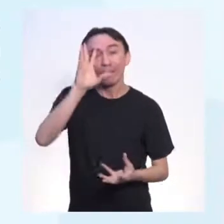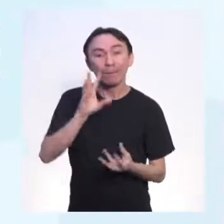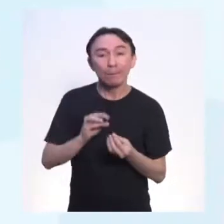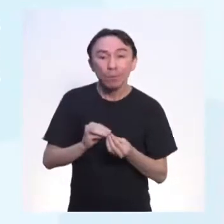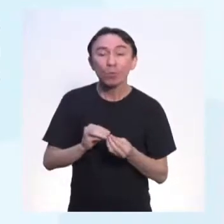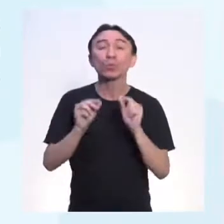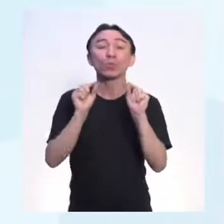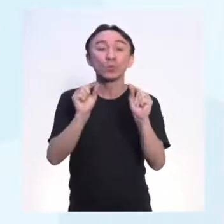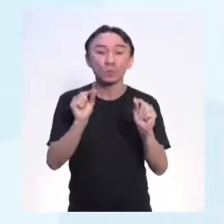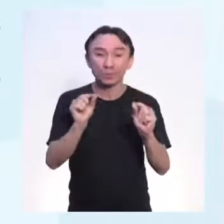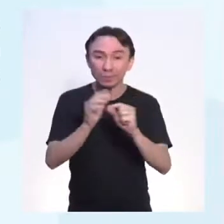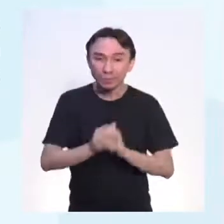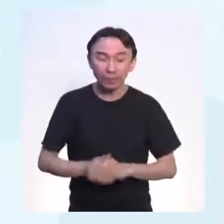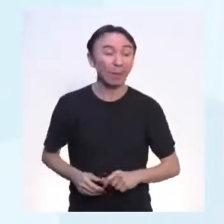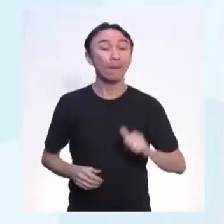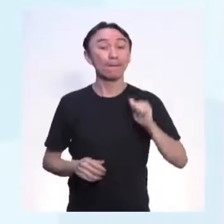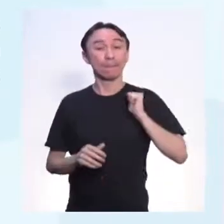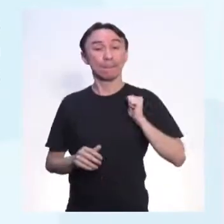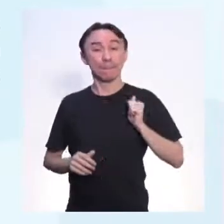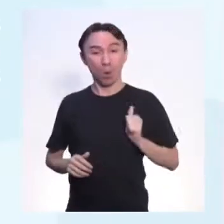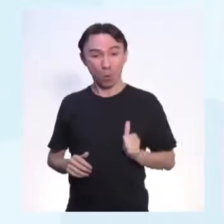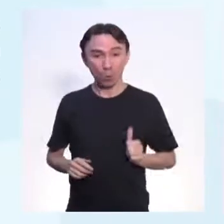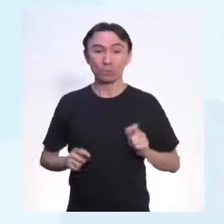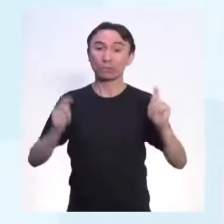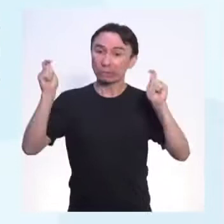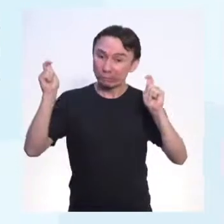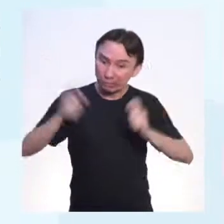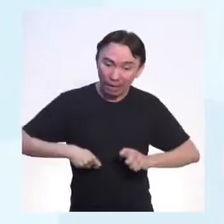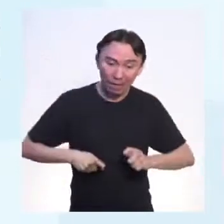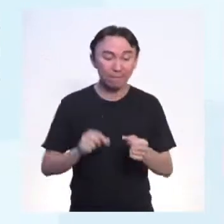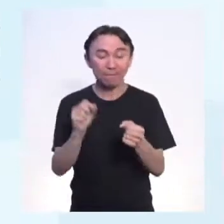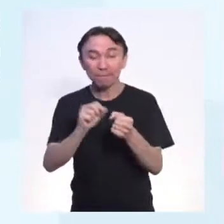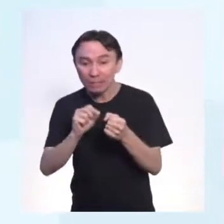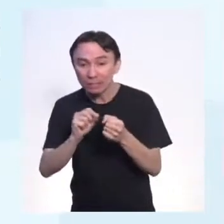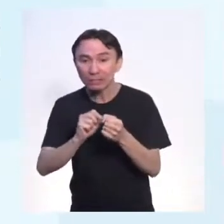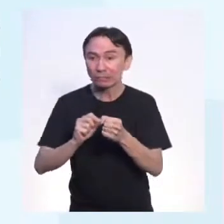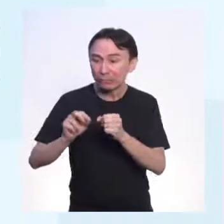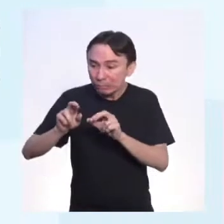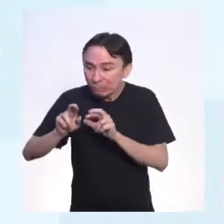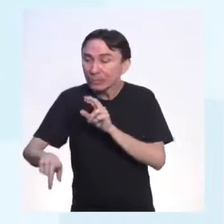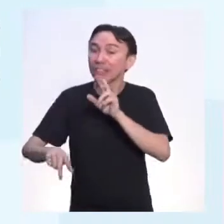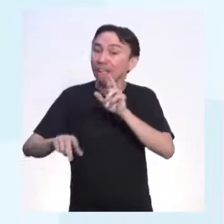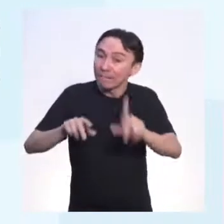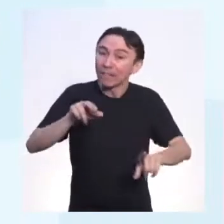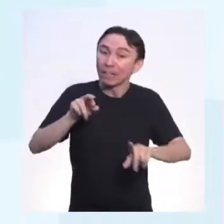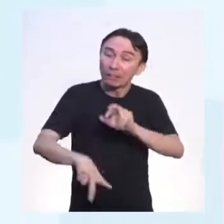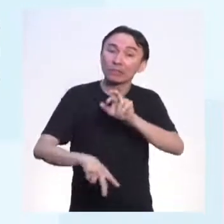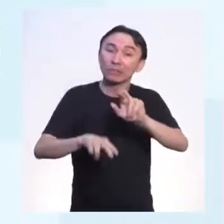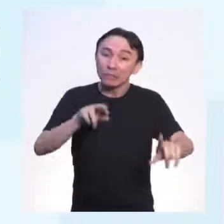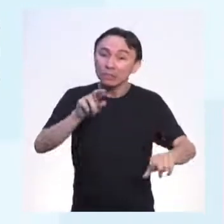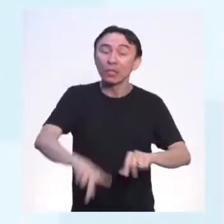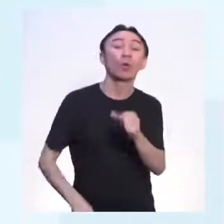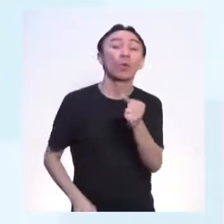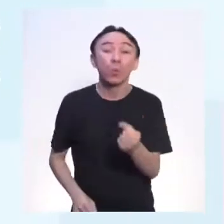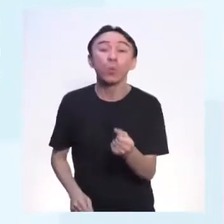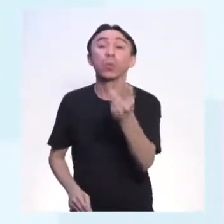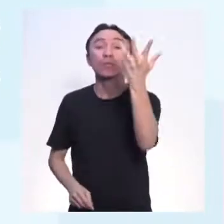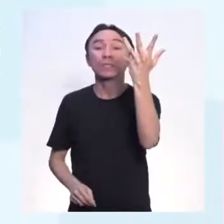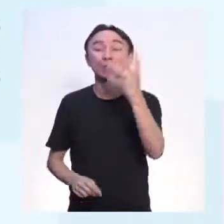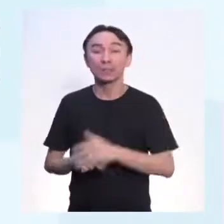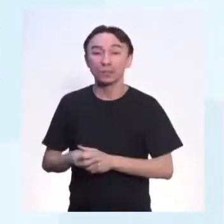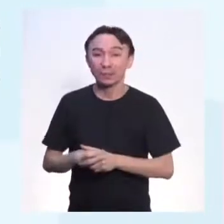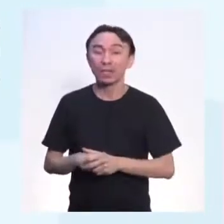quantas bolsas diferentes a Ângela pode fazer se ela utilizar